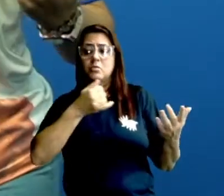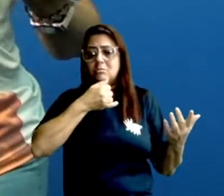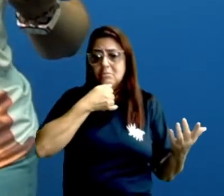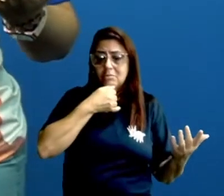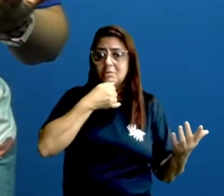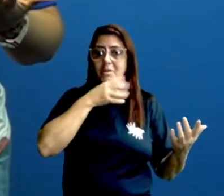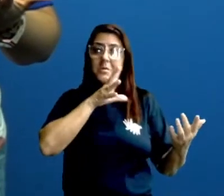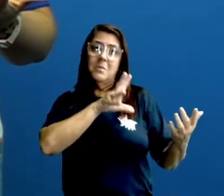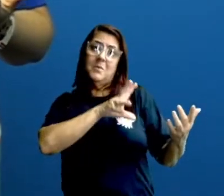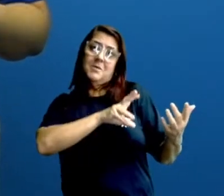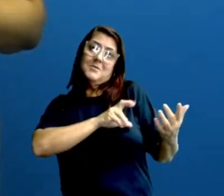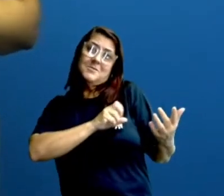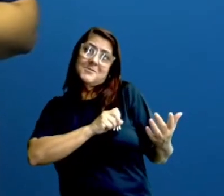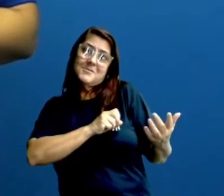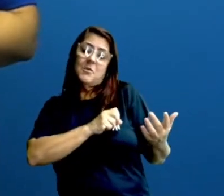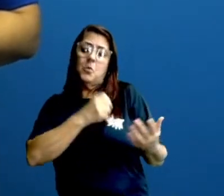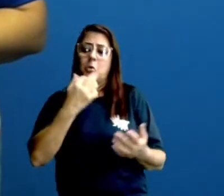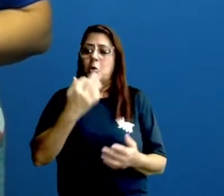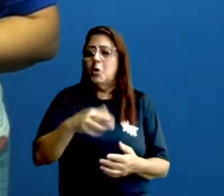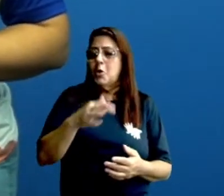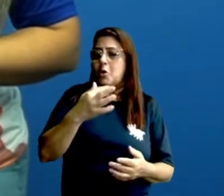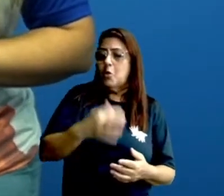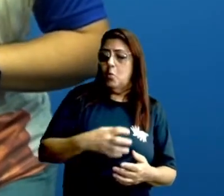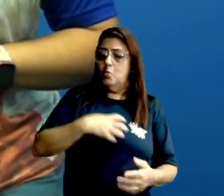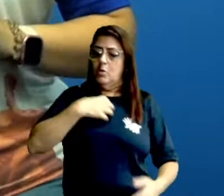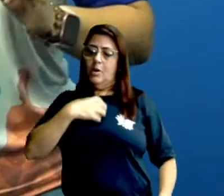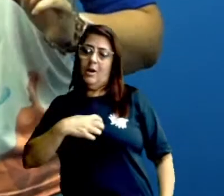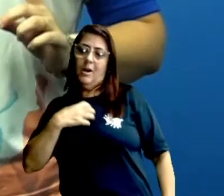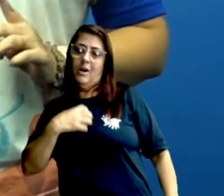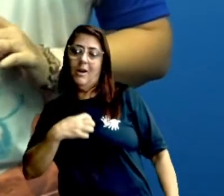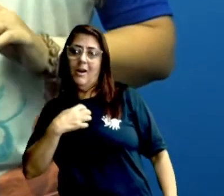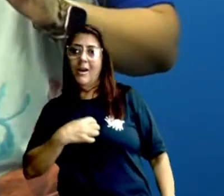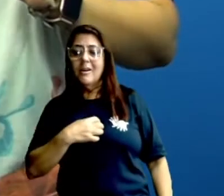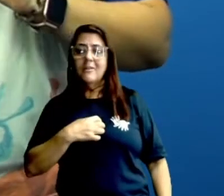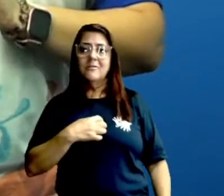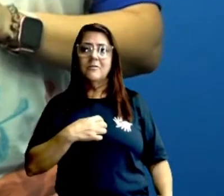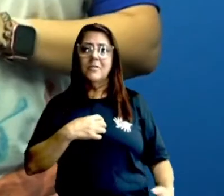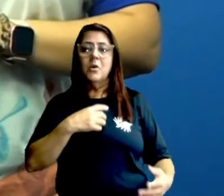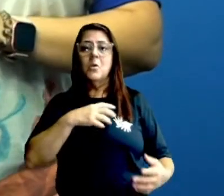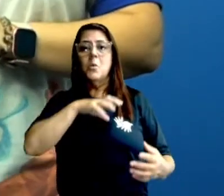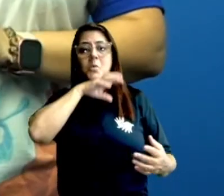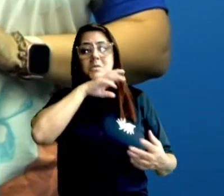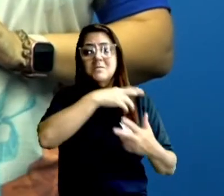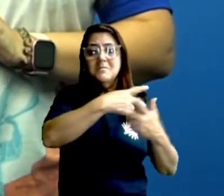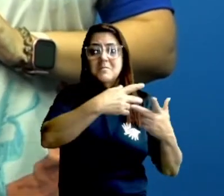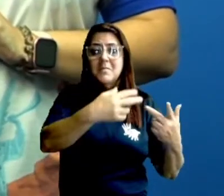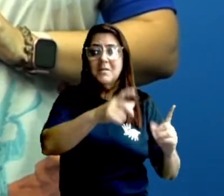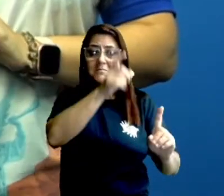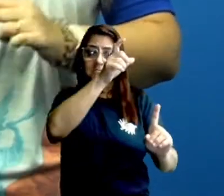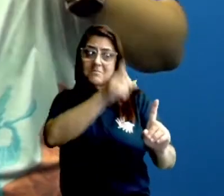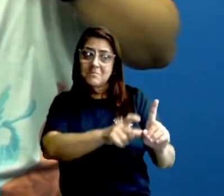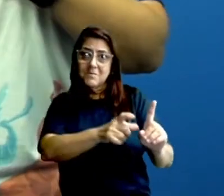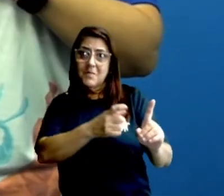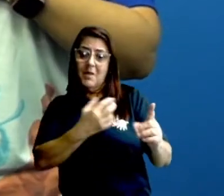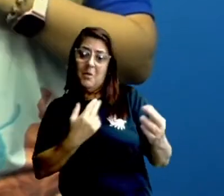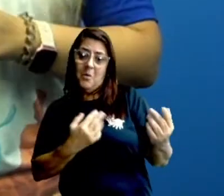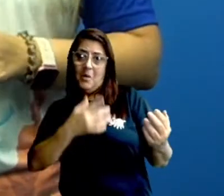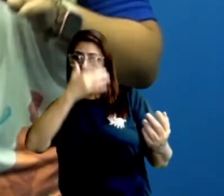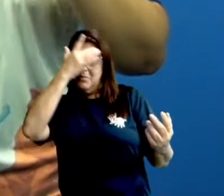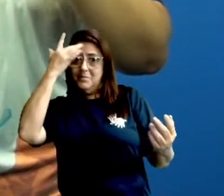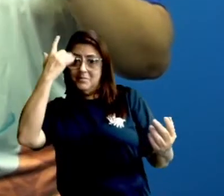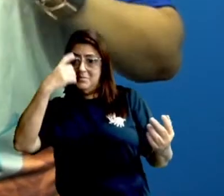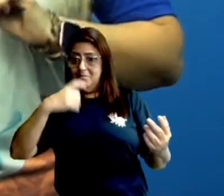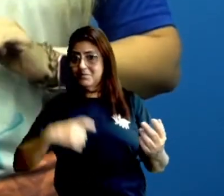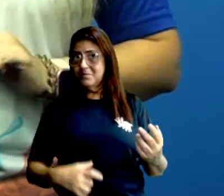tristeza, paixão, dor, raiva, tudo isso relacionado às características humanas que os